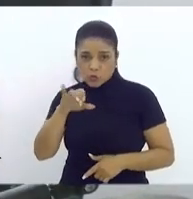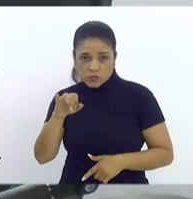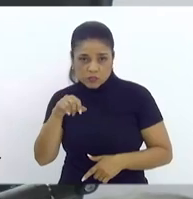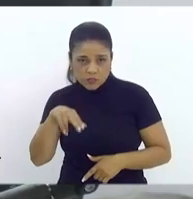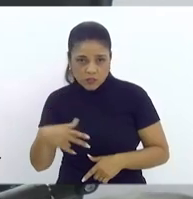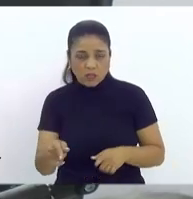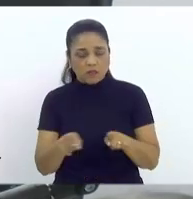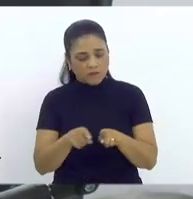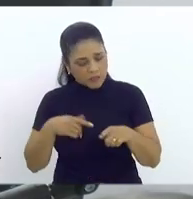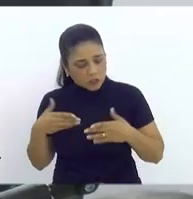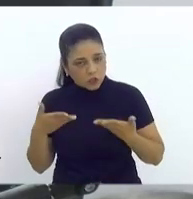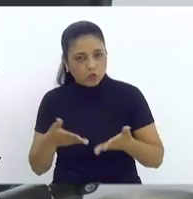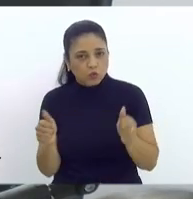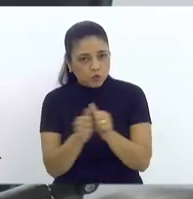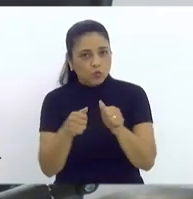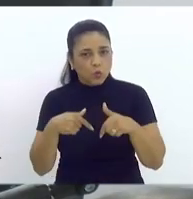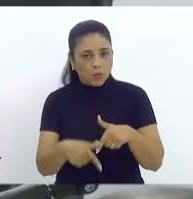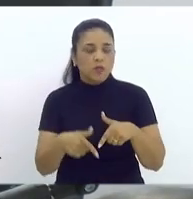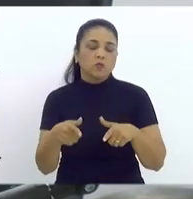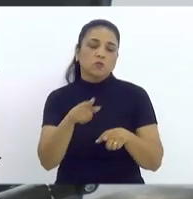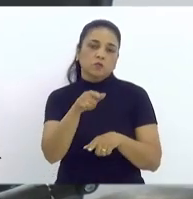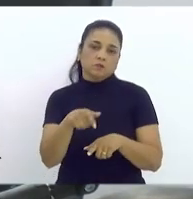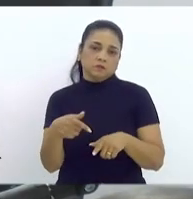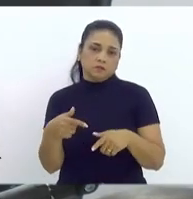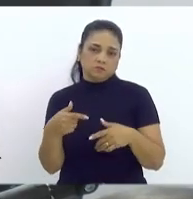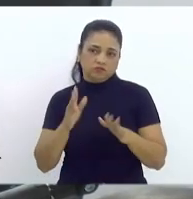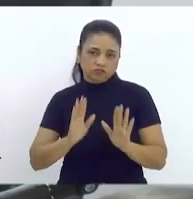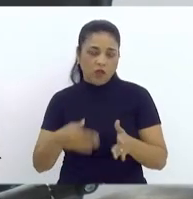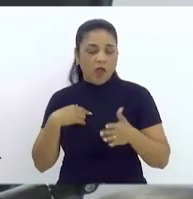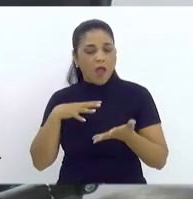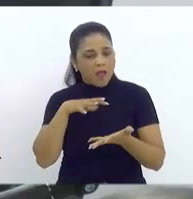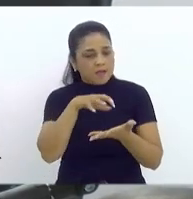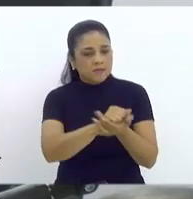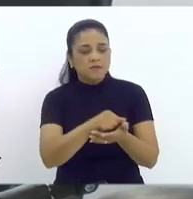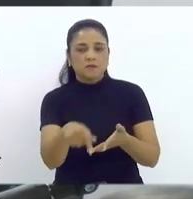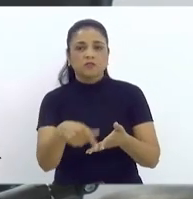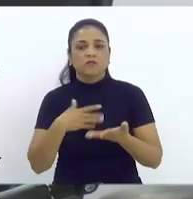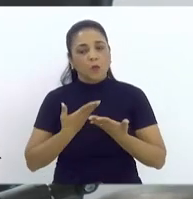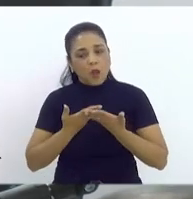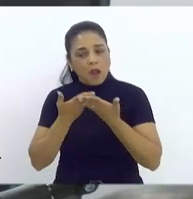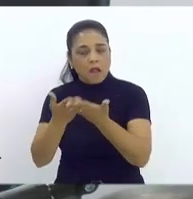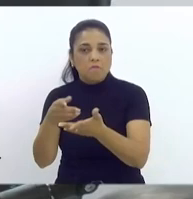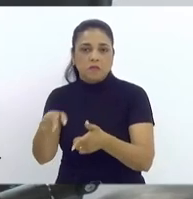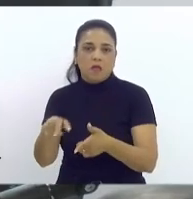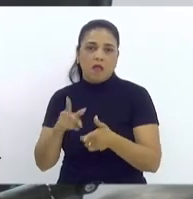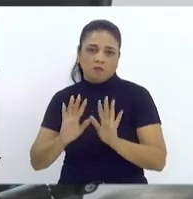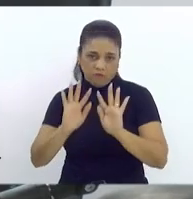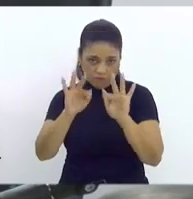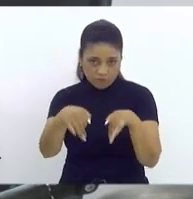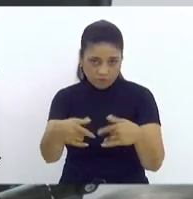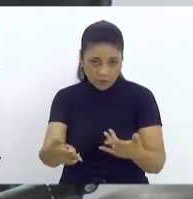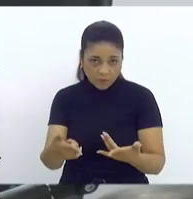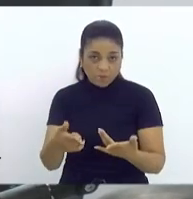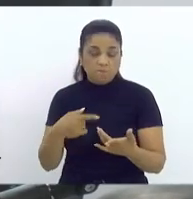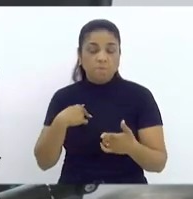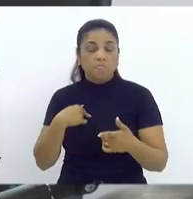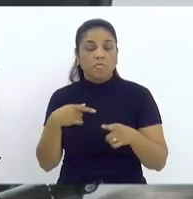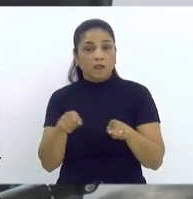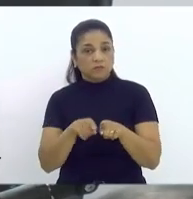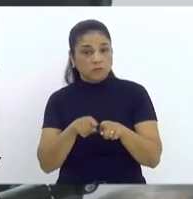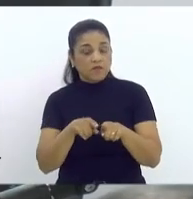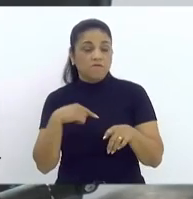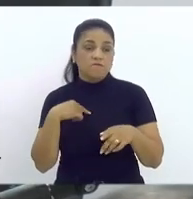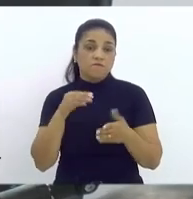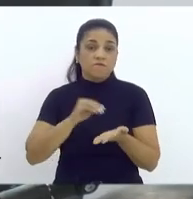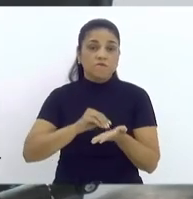apatia, incompetência daquela cambada que está lá. Então, faço aqui o registro, porque eu vou fazer um encaminhamento ao final, mas eu fico aqui pendente de um